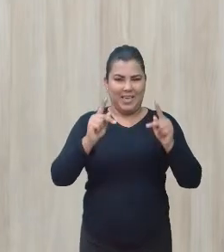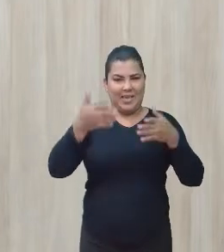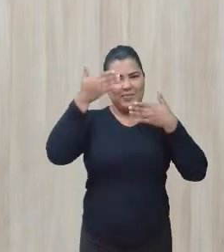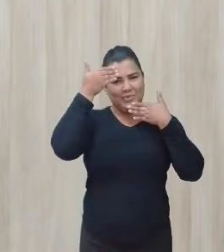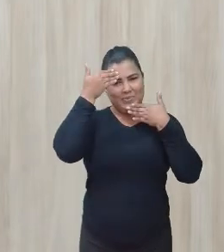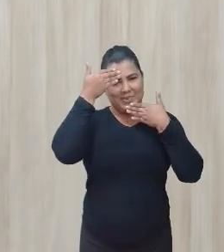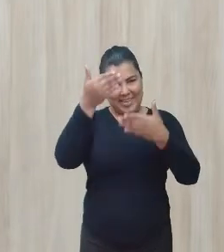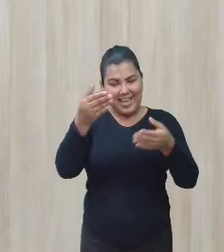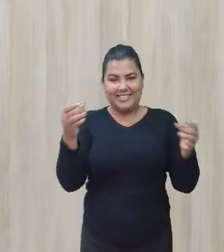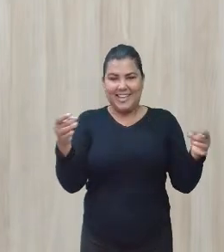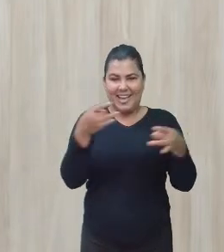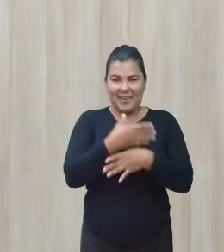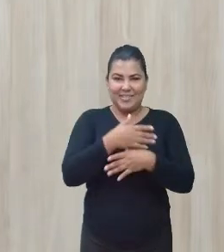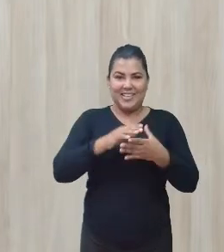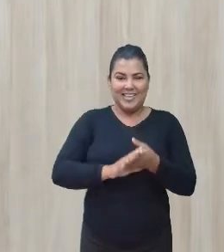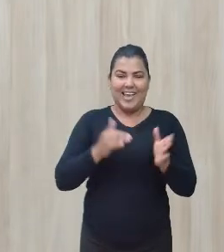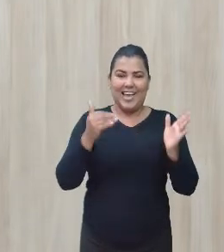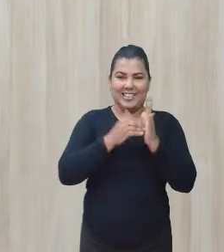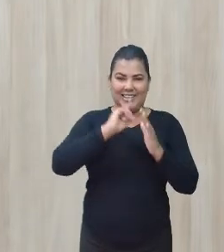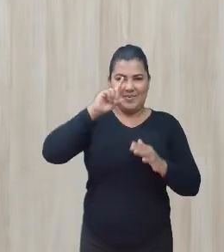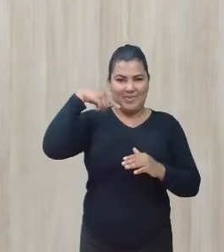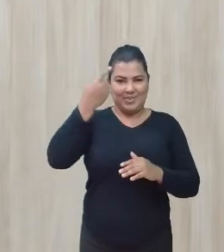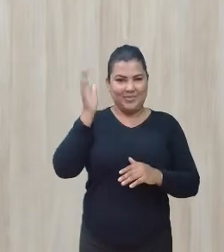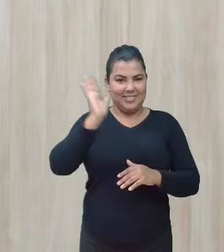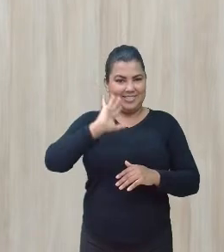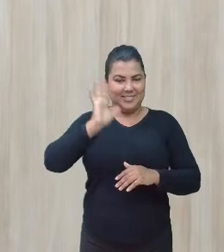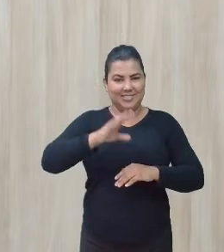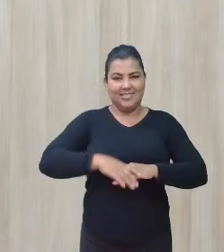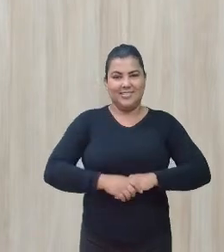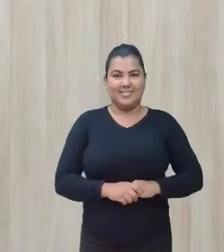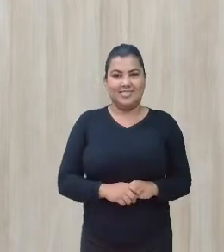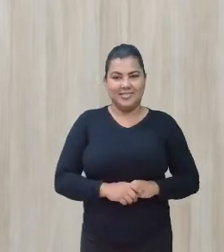obrigado, estou encerrando por aqui. Até a próxima. Tchau, tchau.